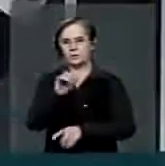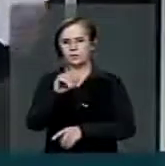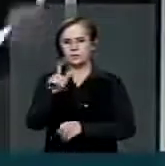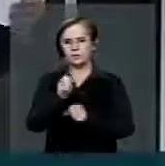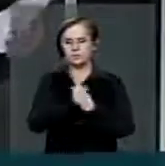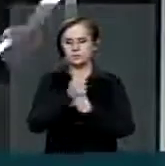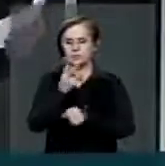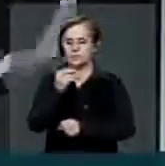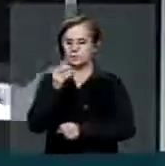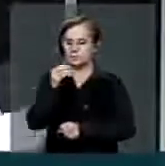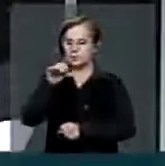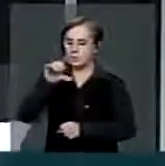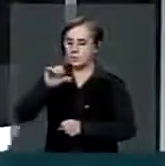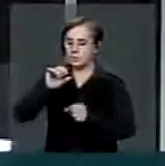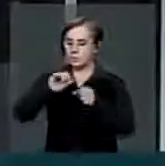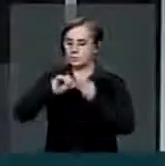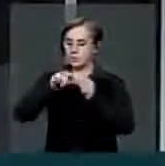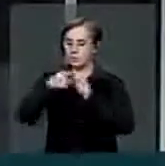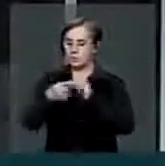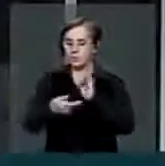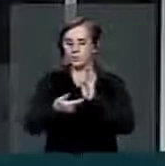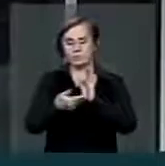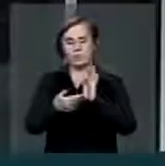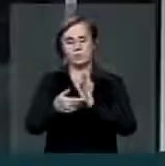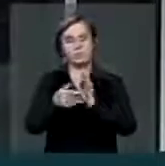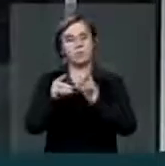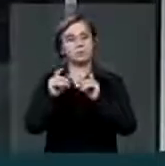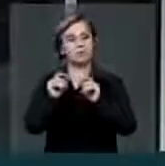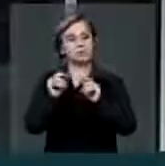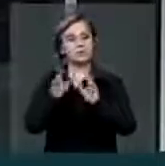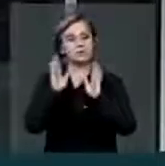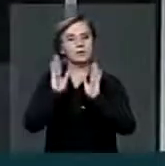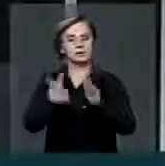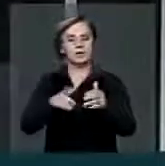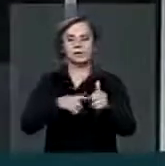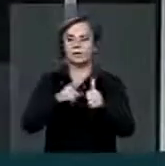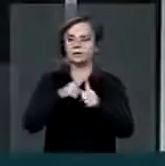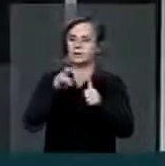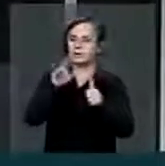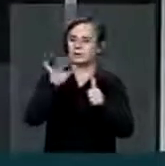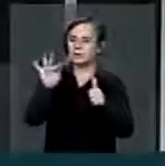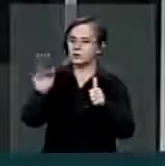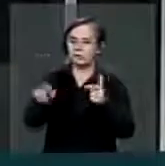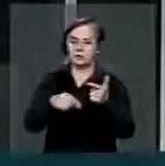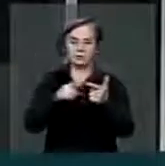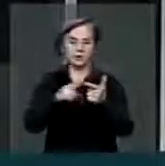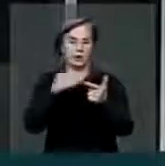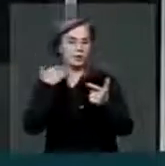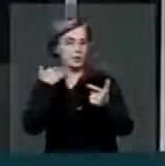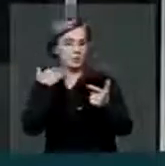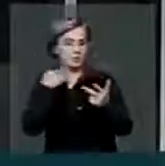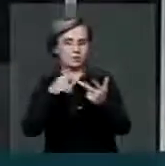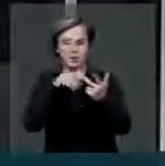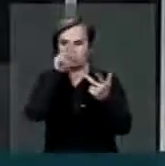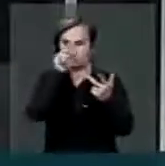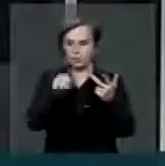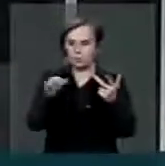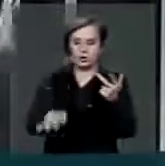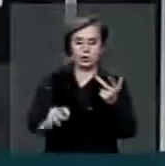e fazermos aqui na Câmara aquilo que já existe na Receita Federal, nos bancos, no Poder